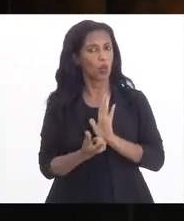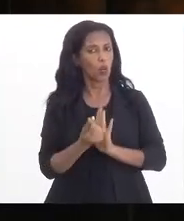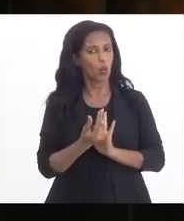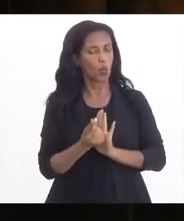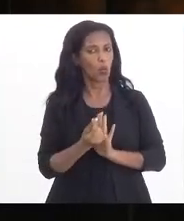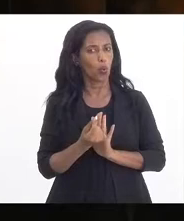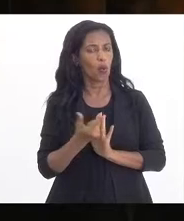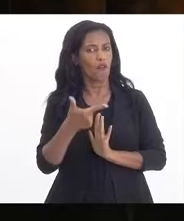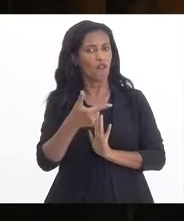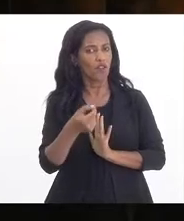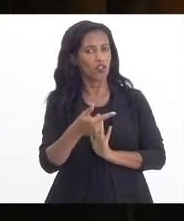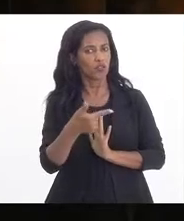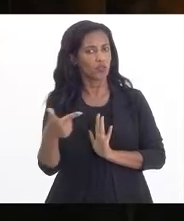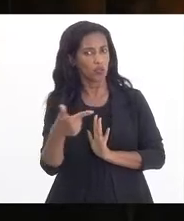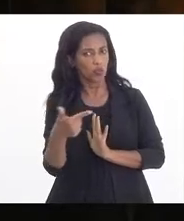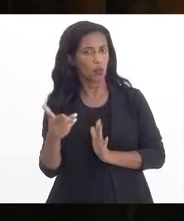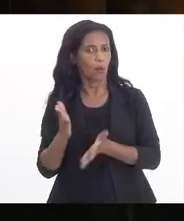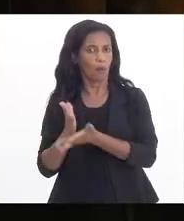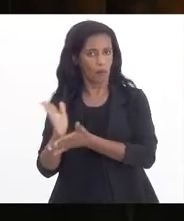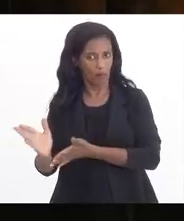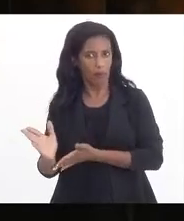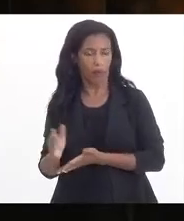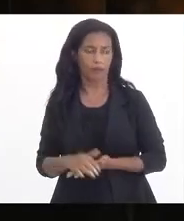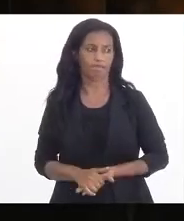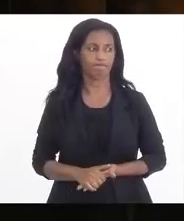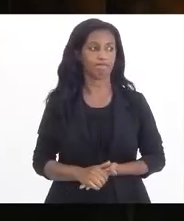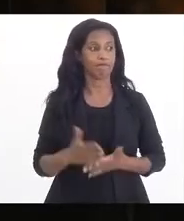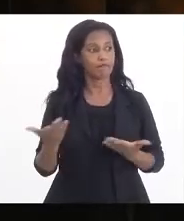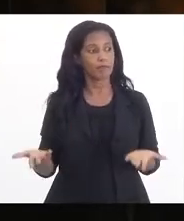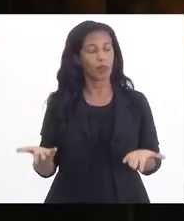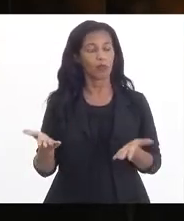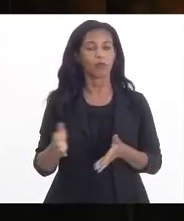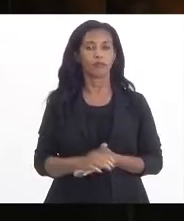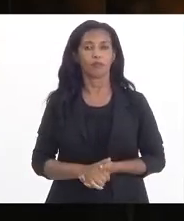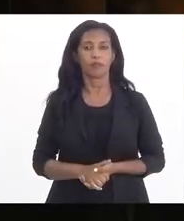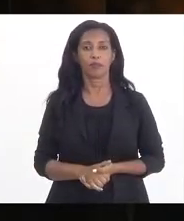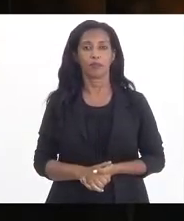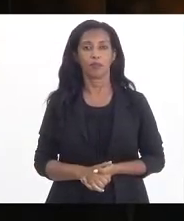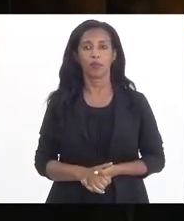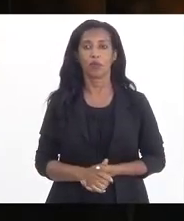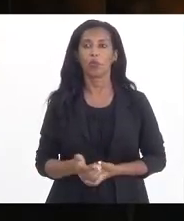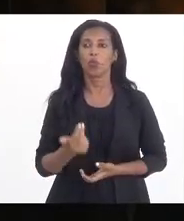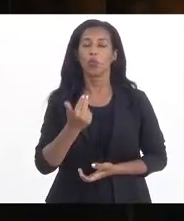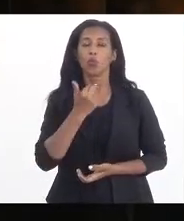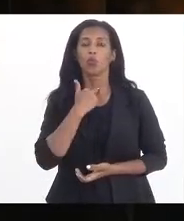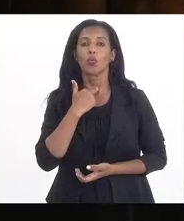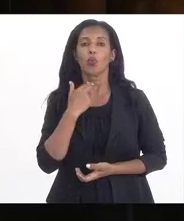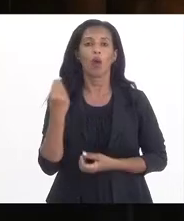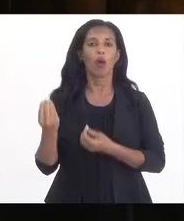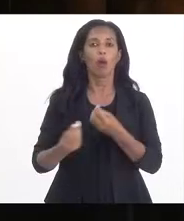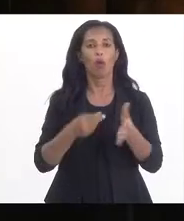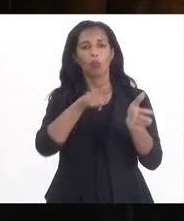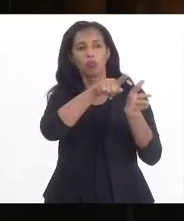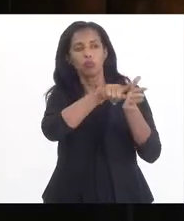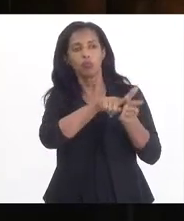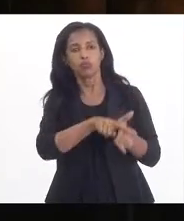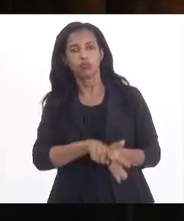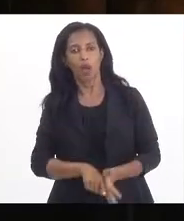de 2022 aprovado. Então, por via de consequência, não há como subtrair